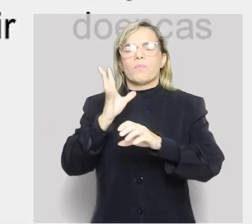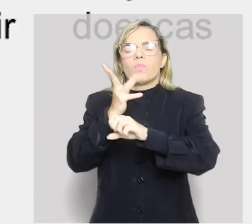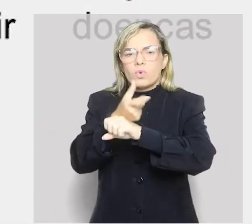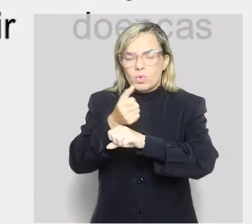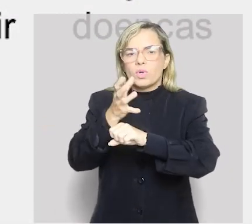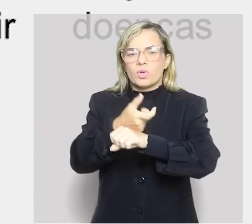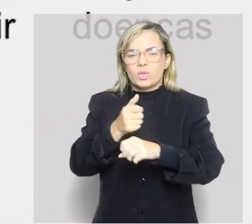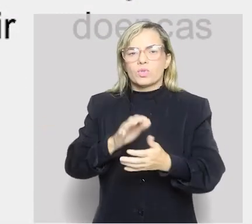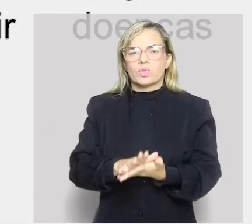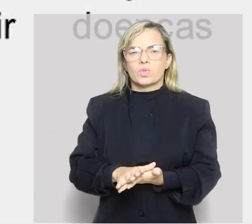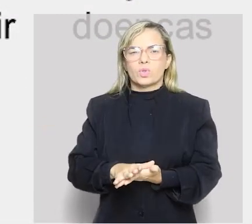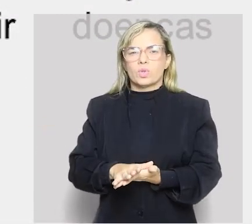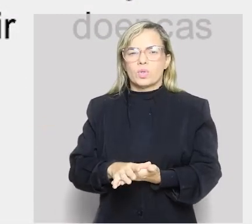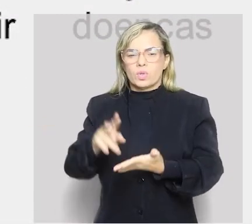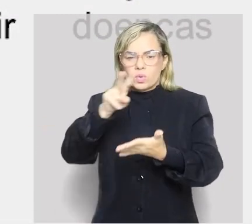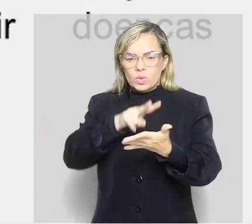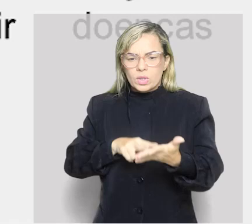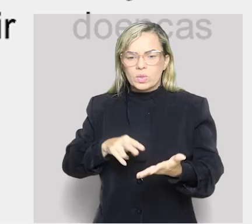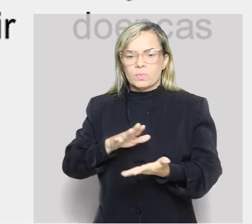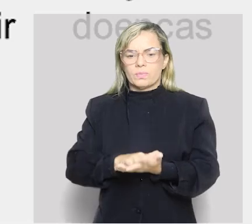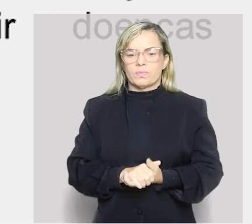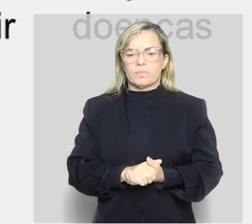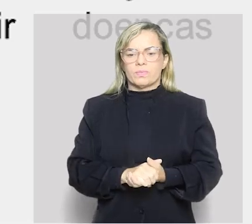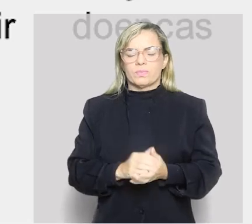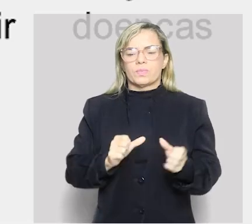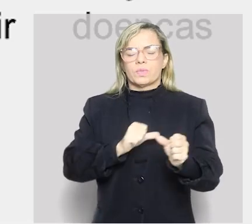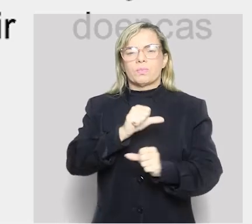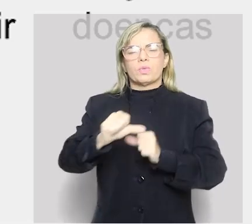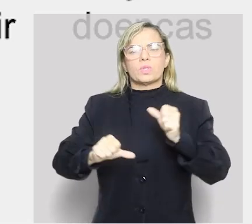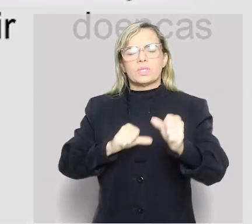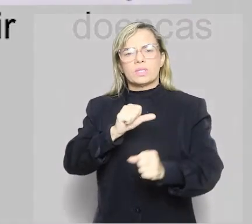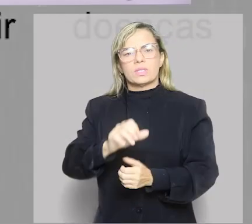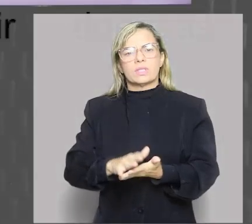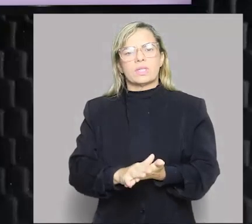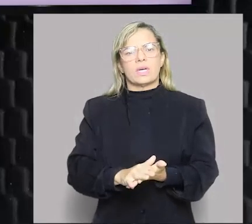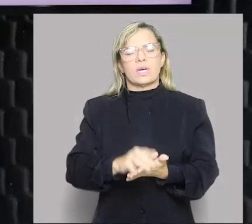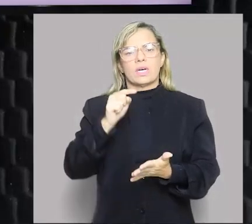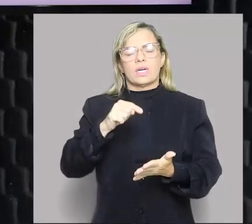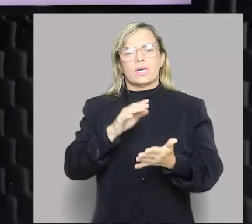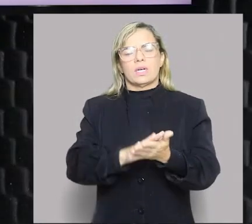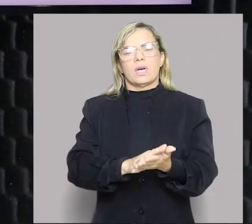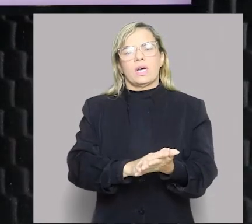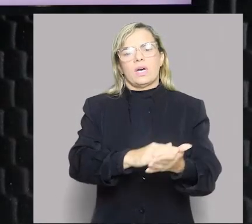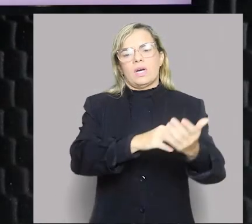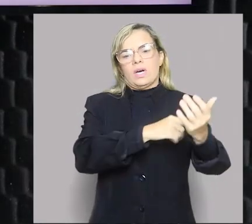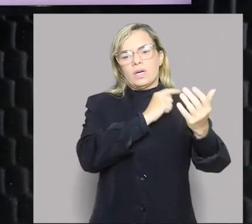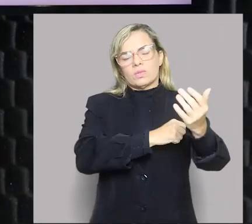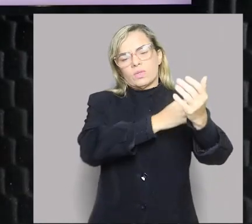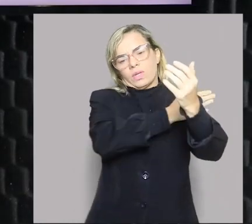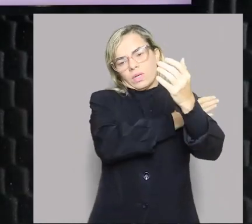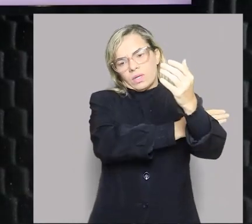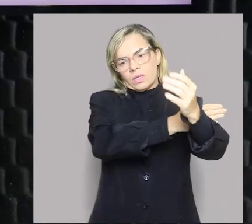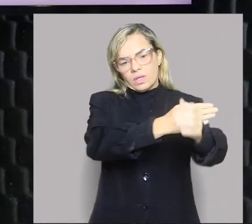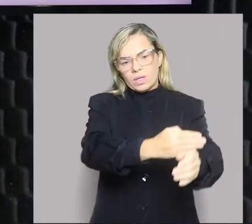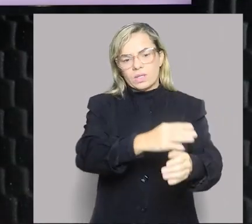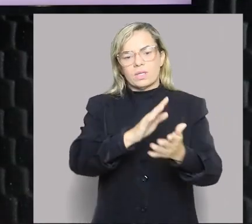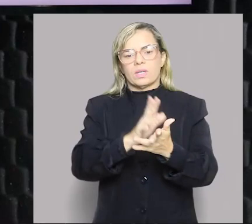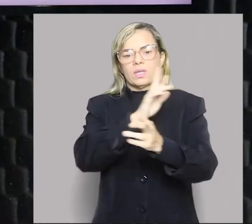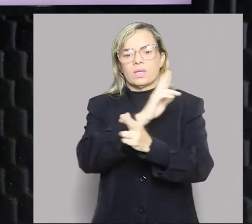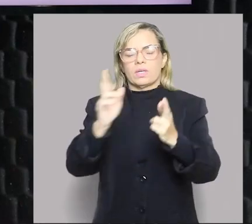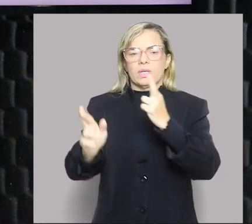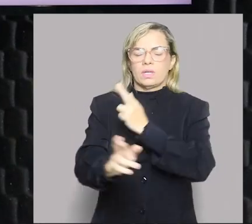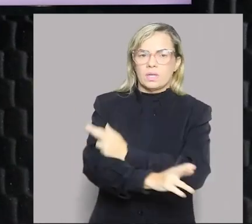texto injuntivo ele tem a função de persuadir. A mudar de comportamento em relação aos seus hábitos